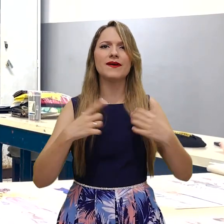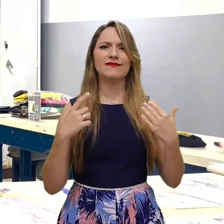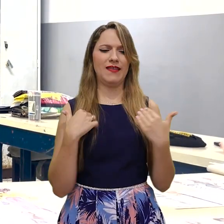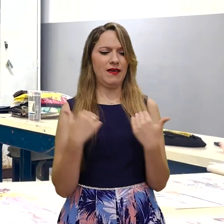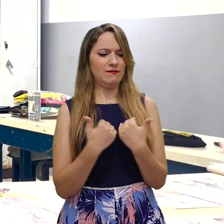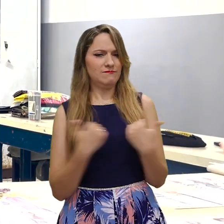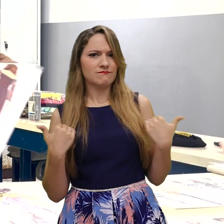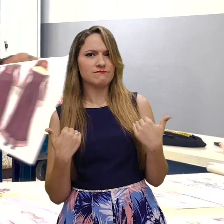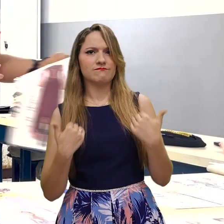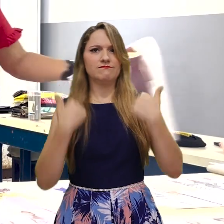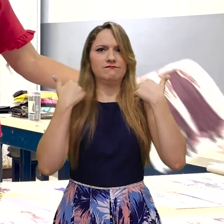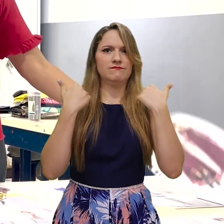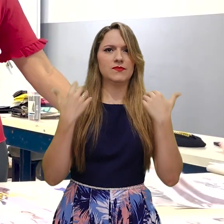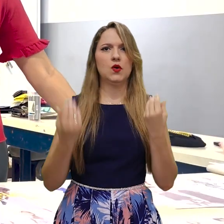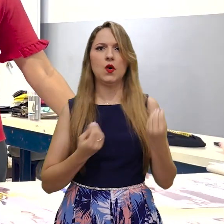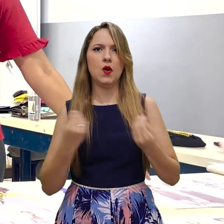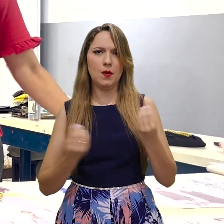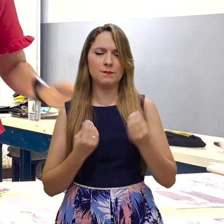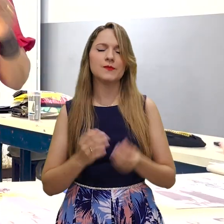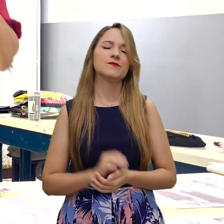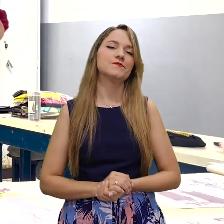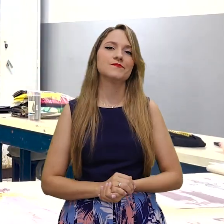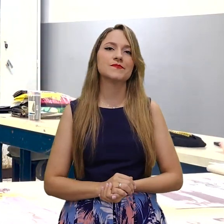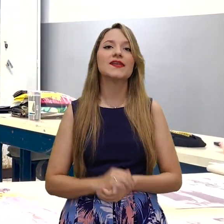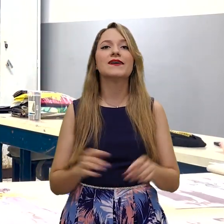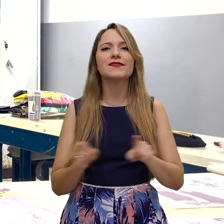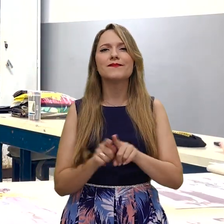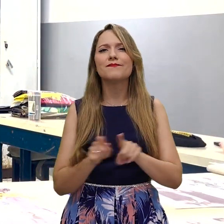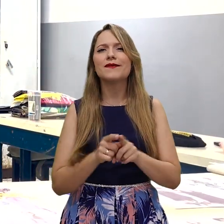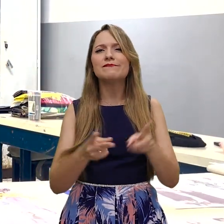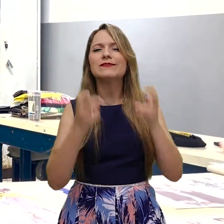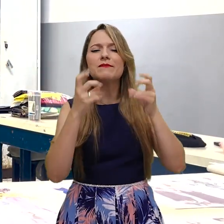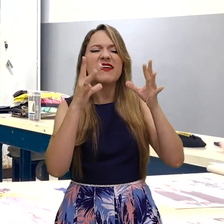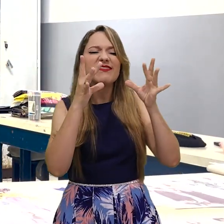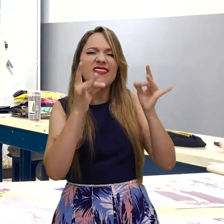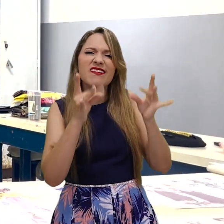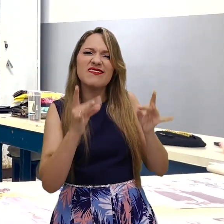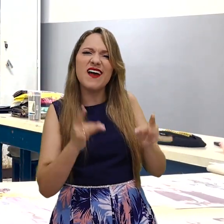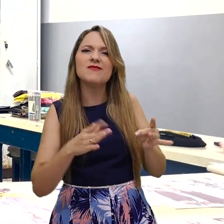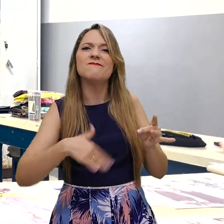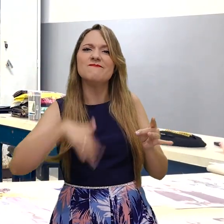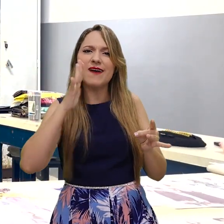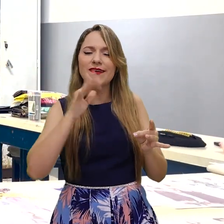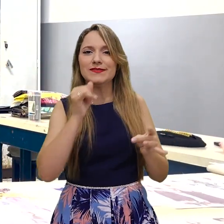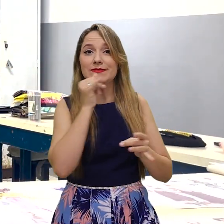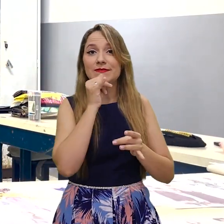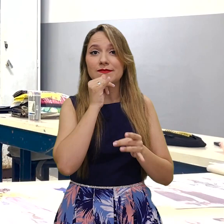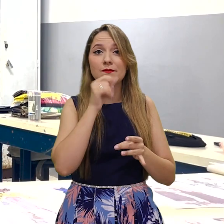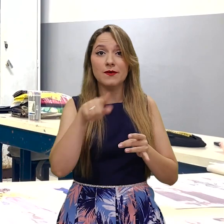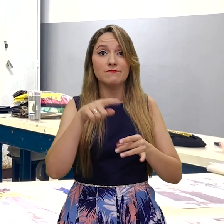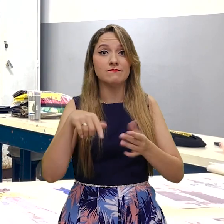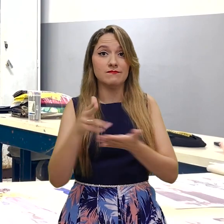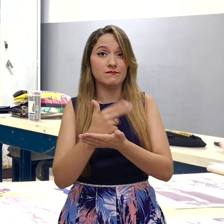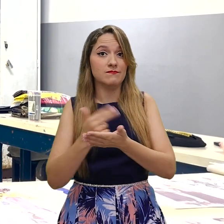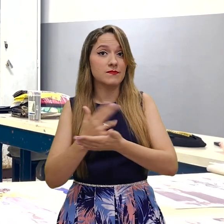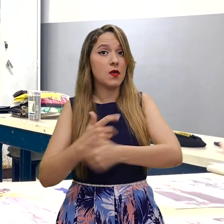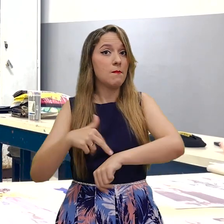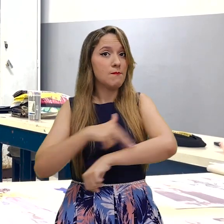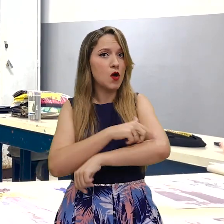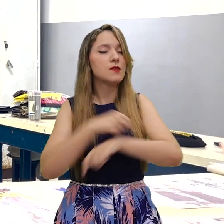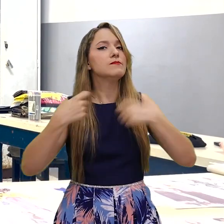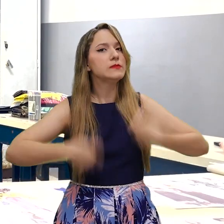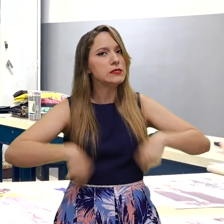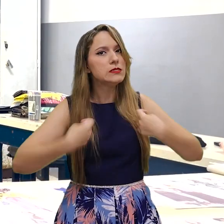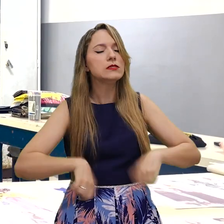falar em detalhe, tem uma coisa que é bem bacana também a gente comentar, que o desenho de moda ele precisa ser extremamente